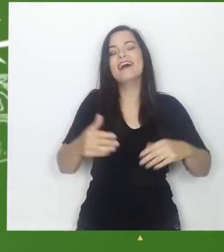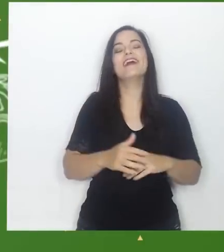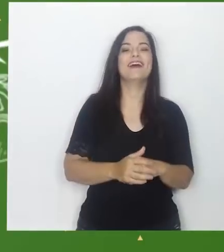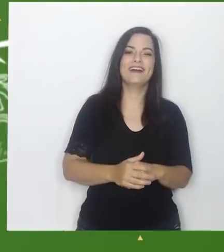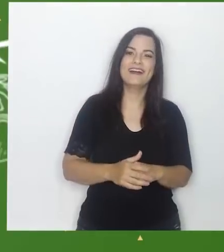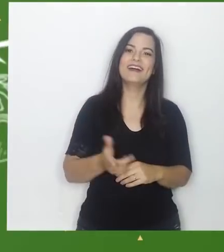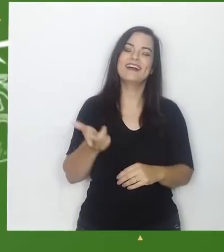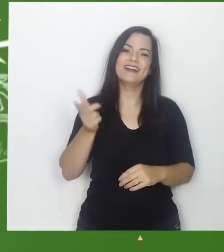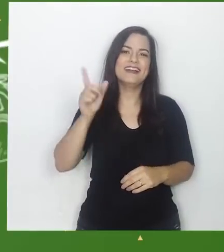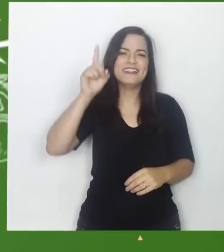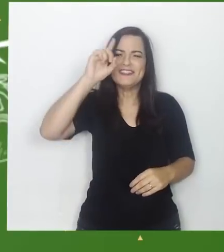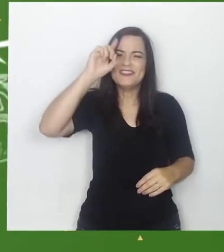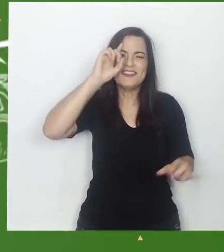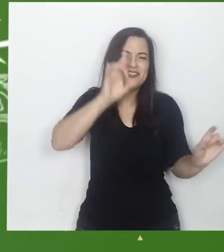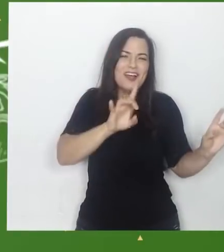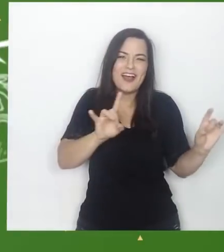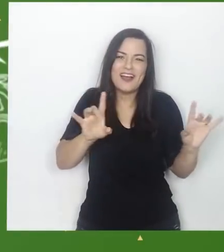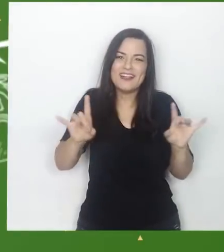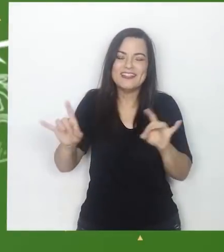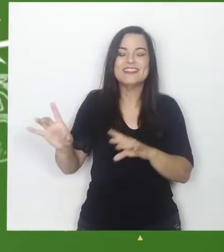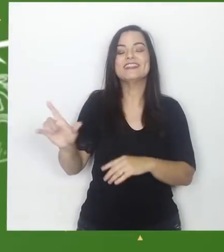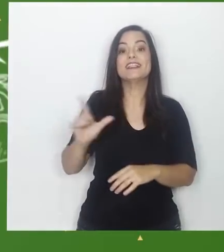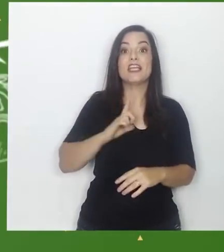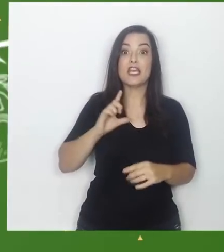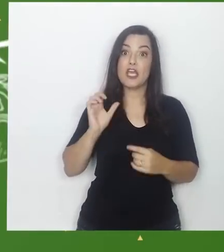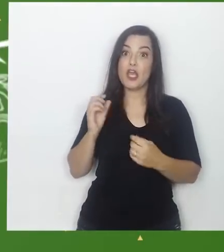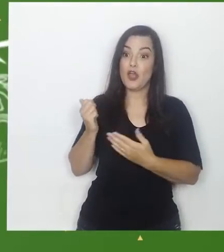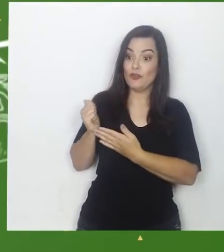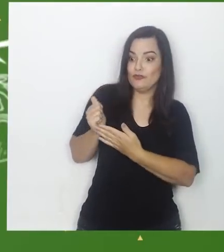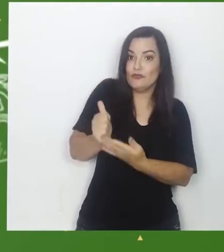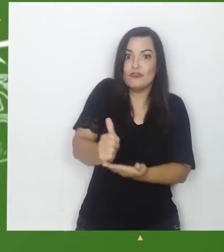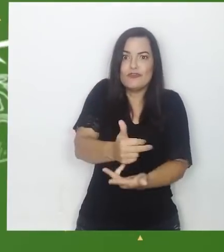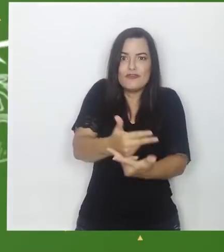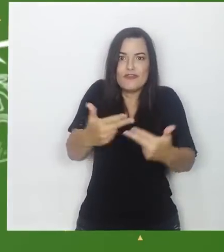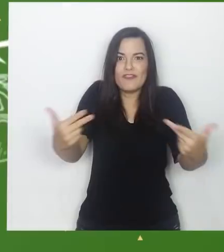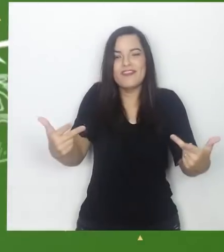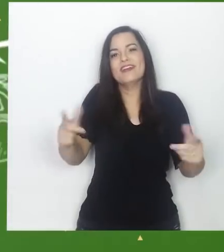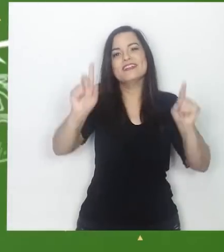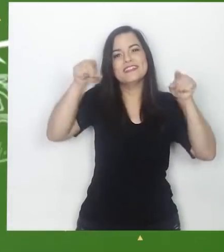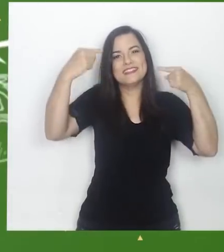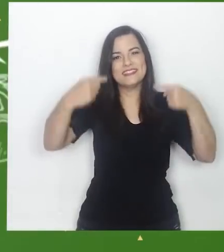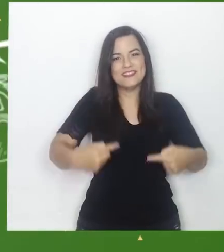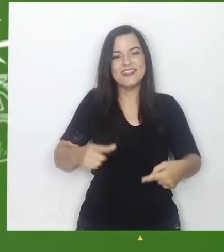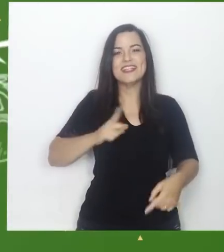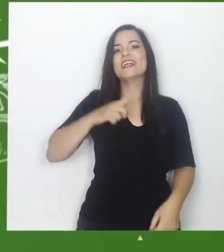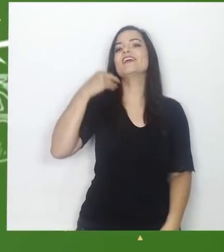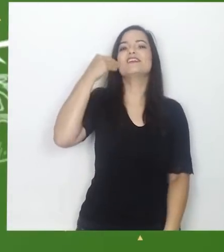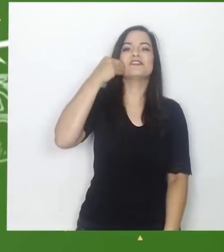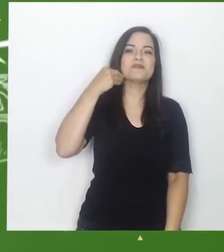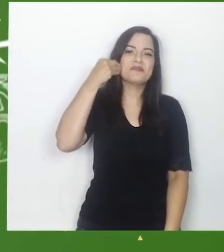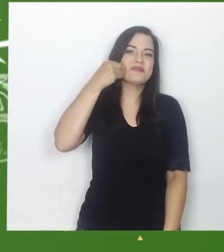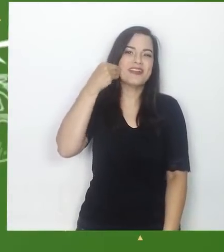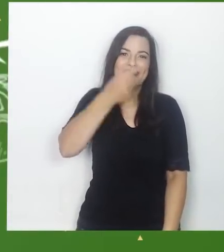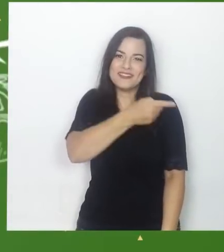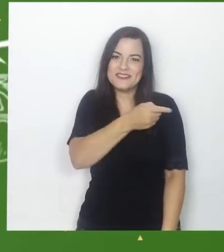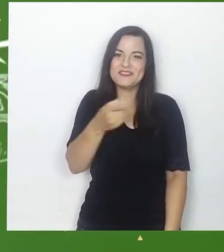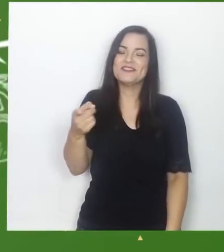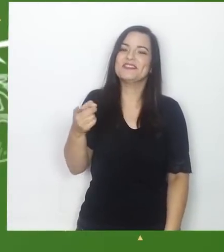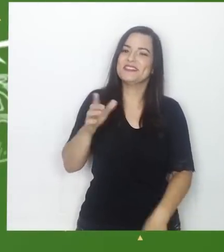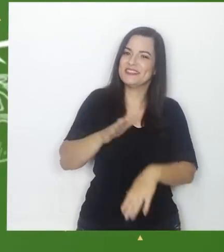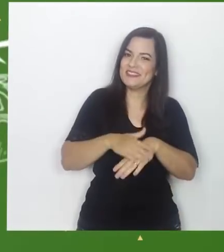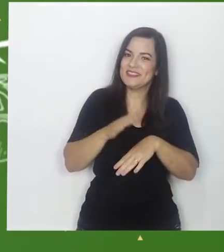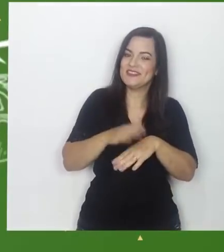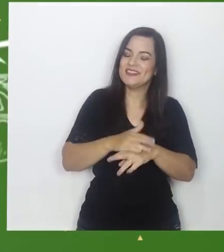os nossos dias. A Pro trouxe um monte de desafios que tinham aí experiências. Vocês